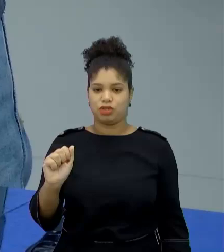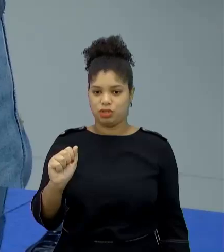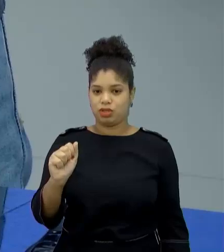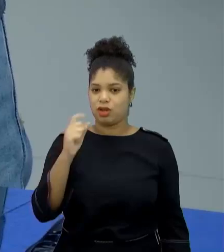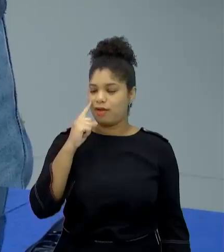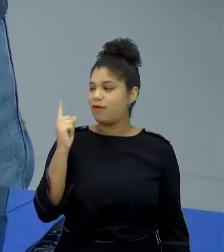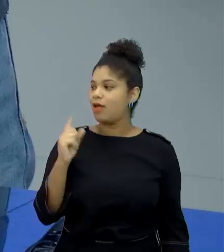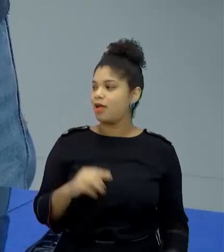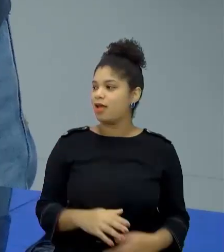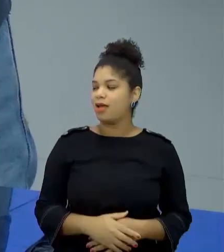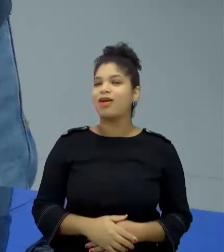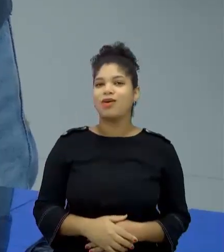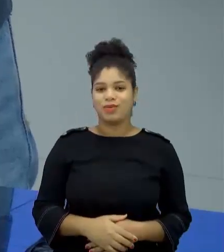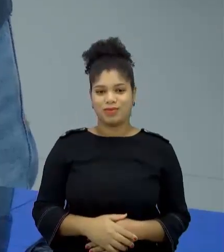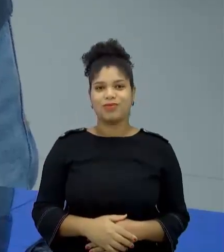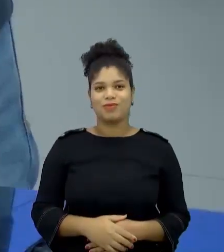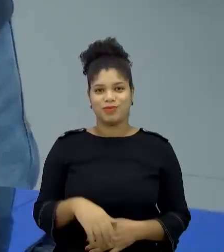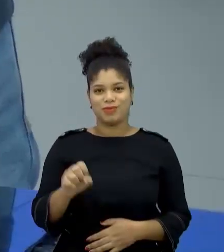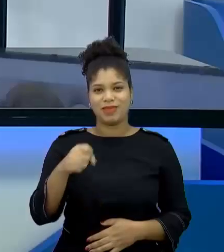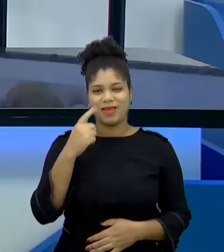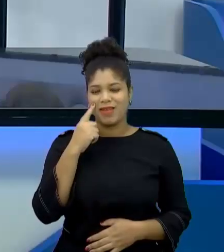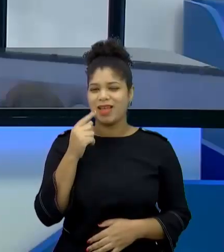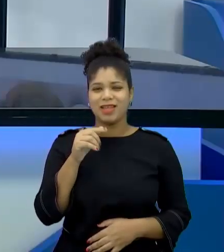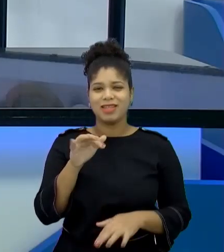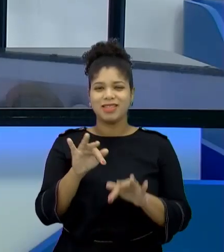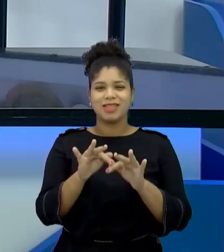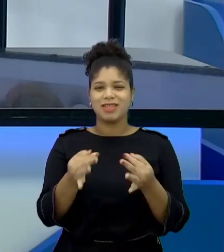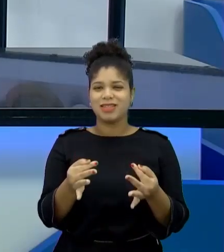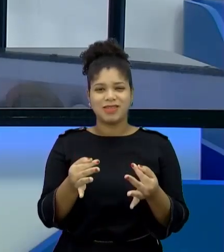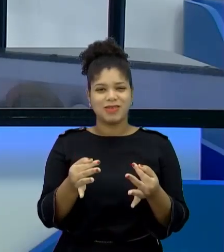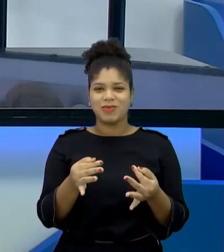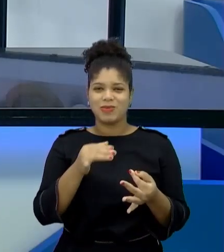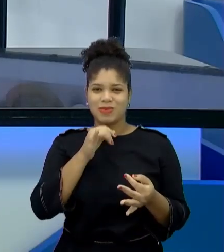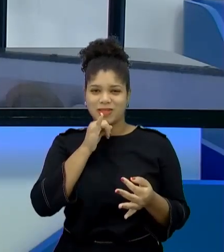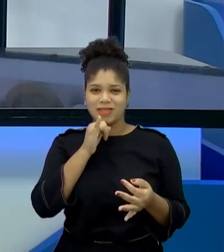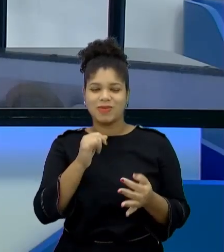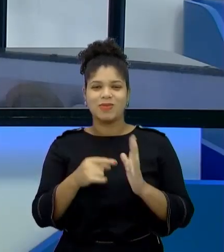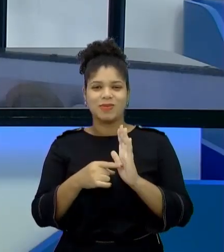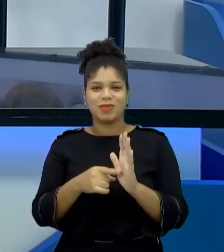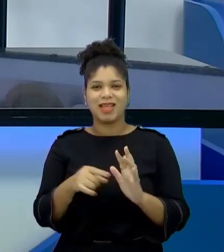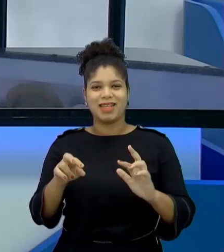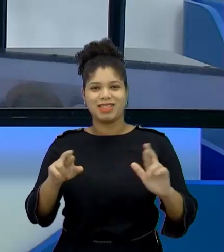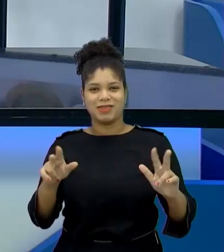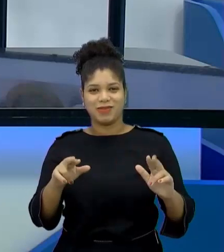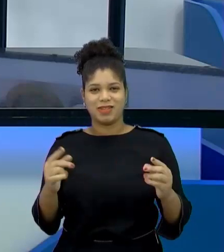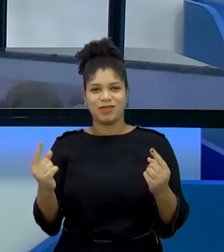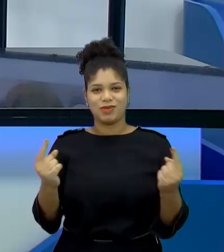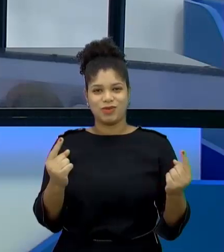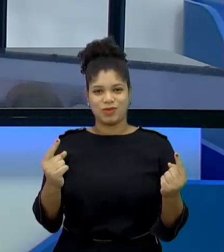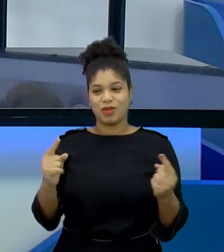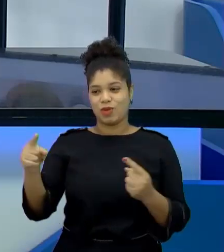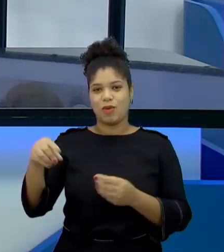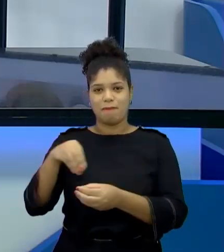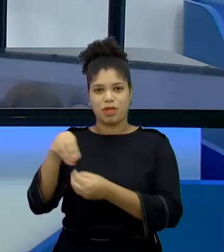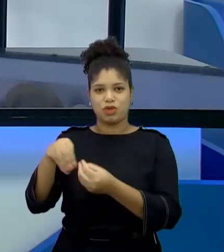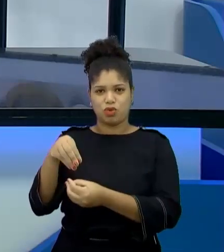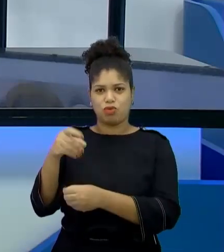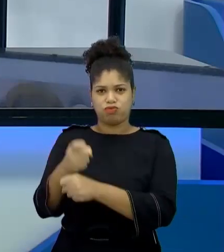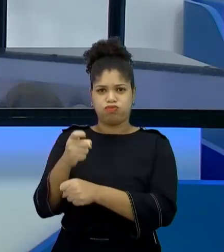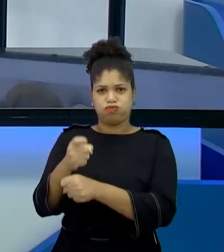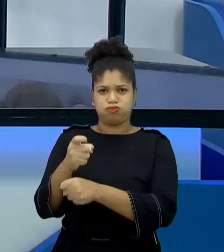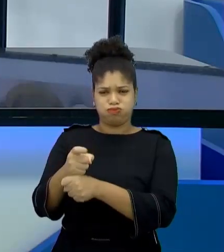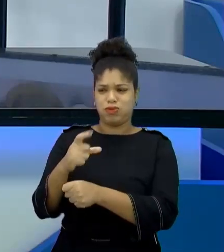embaixo tem pedra também, né? Legal, exemplozinho simples, né? E eficaz aí para a nossa aula